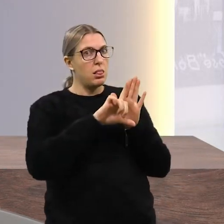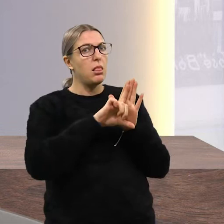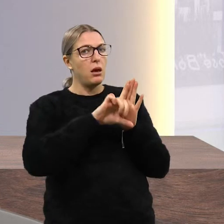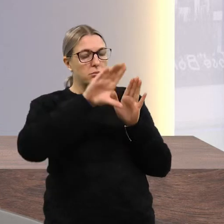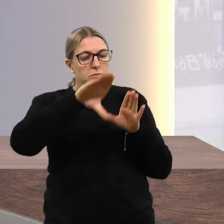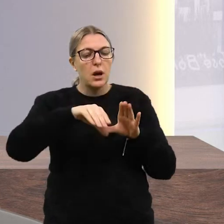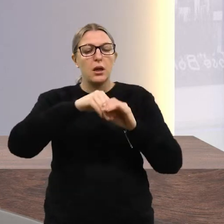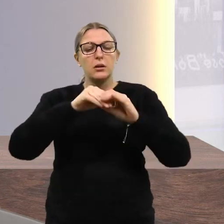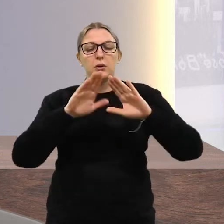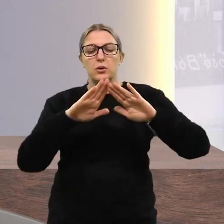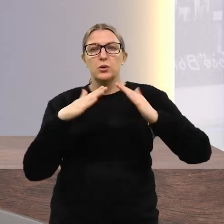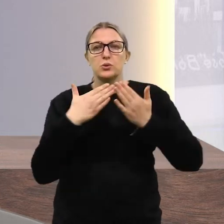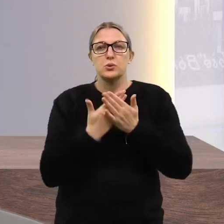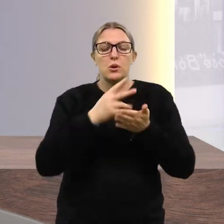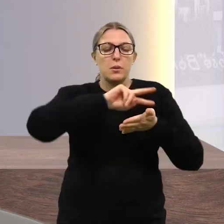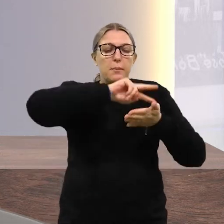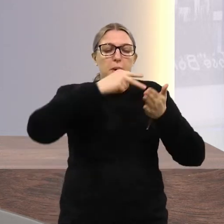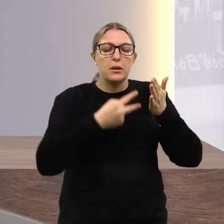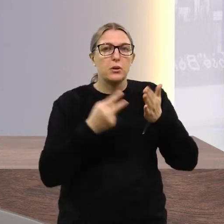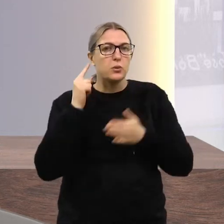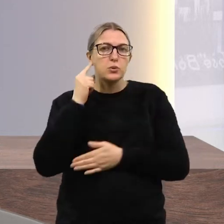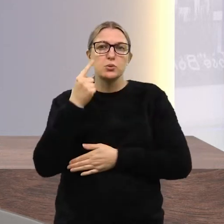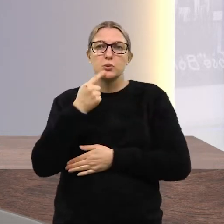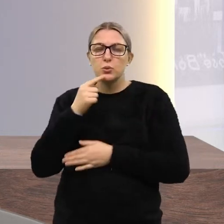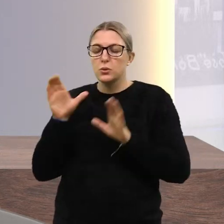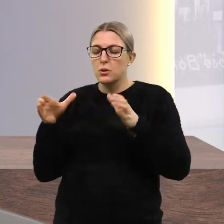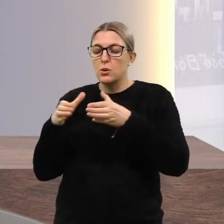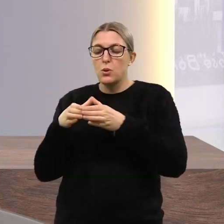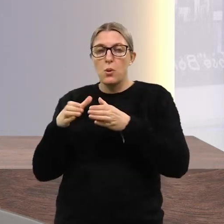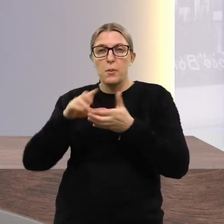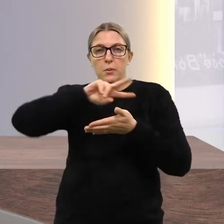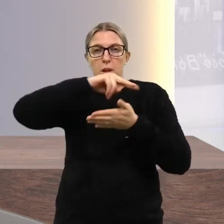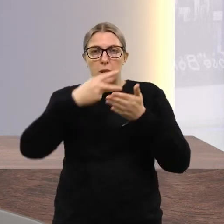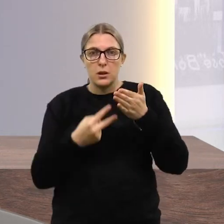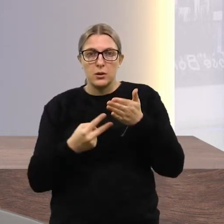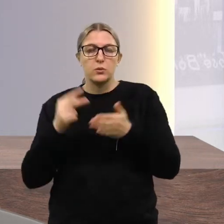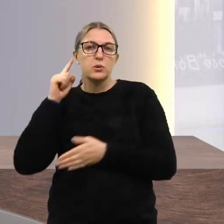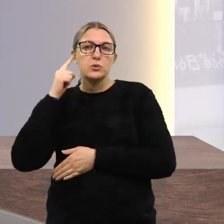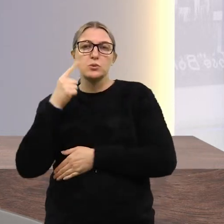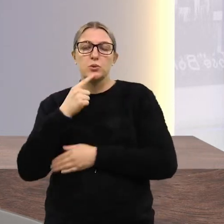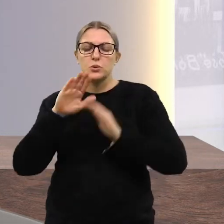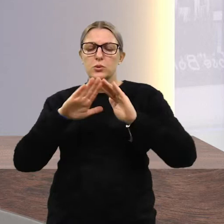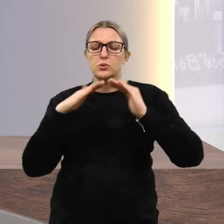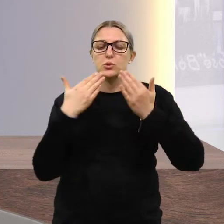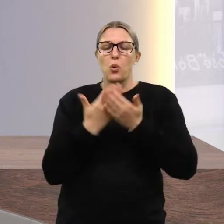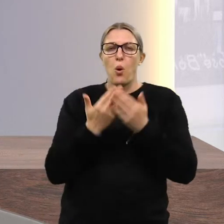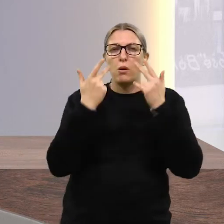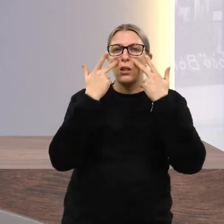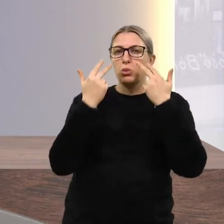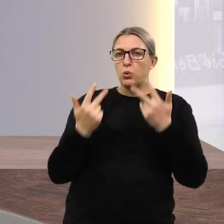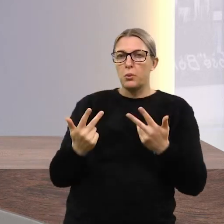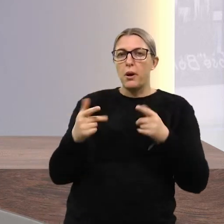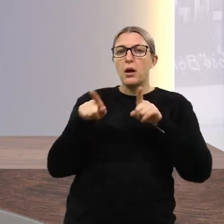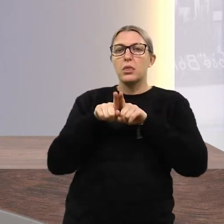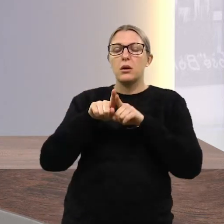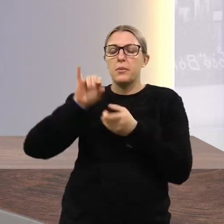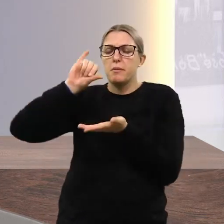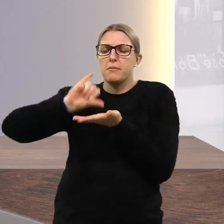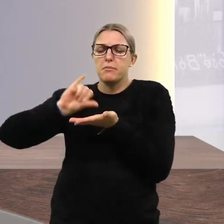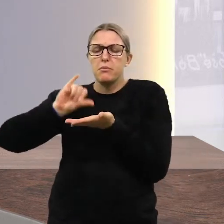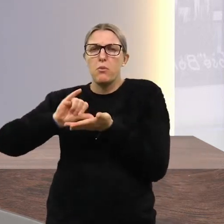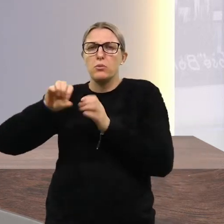em todas as escolas bilíngues de surdos, classes bilíngues de surdos, escolas comuns ou em polos